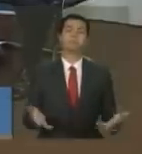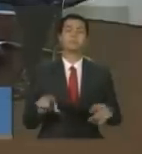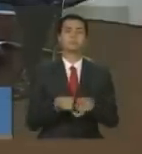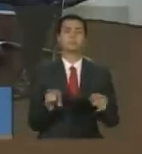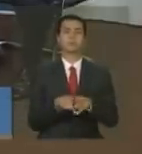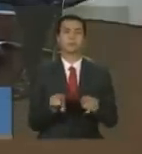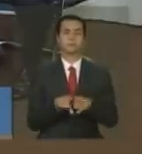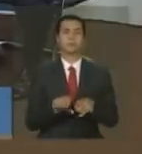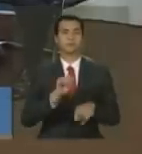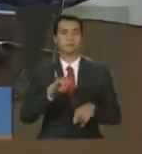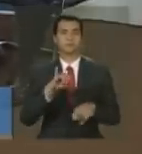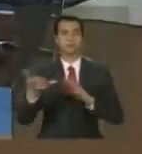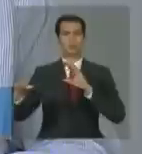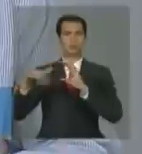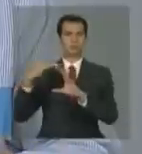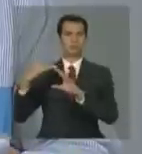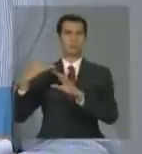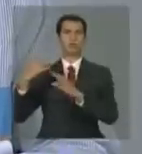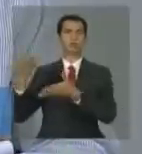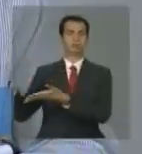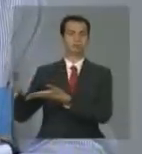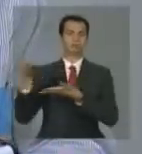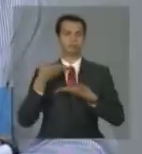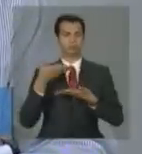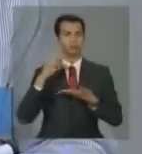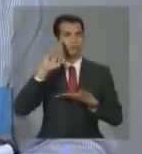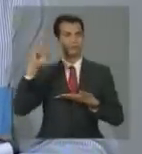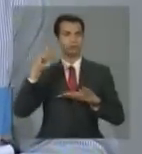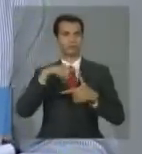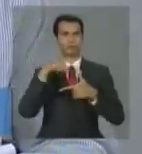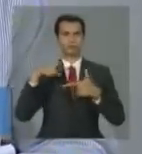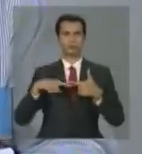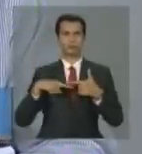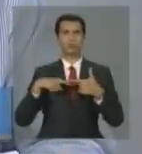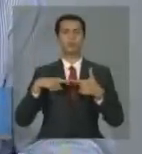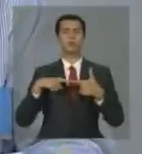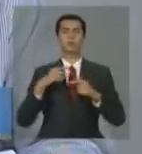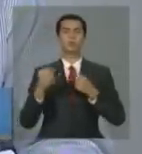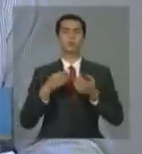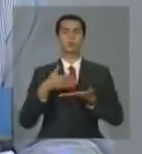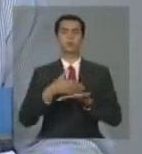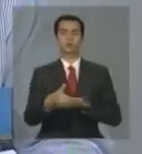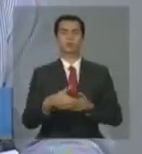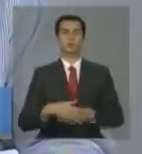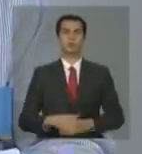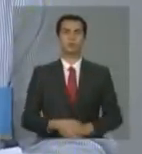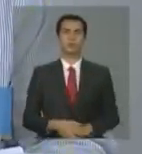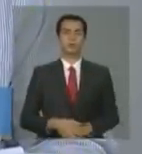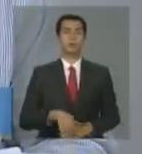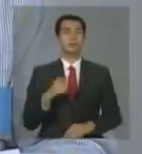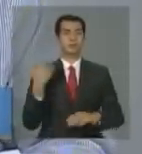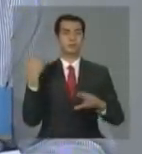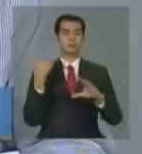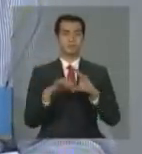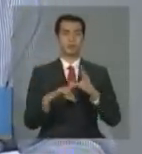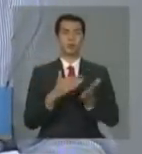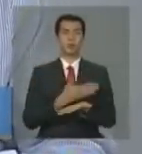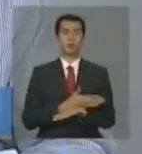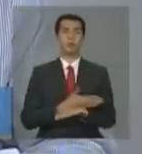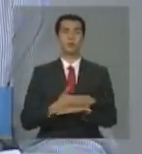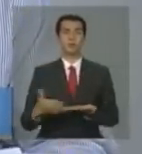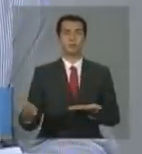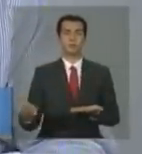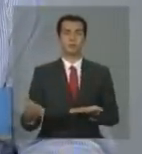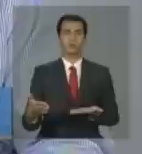adjunto deve fazer? Esse é o processo, esse e-mail starta o processo de adesão à nova política de senhas, né? Obrigatoriamente, o